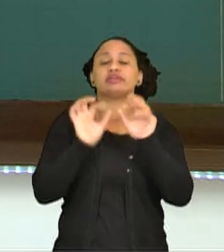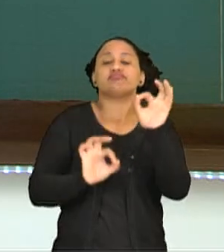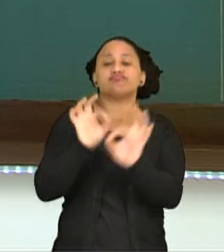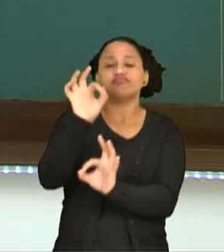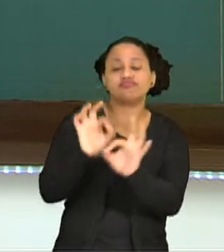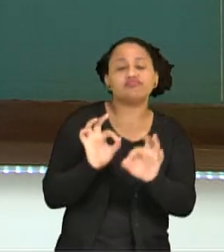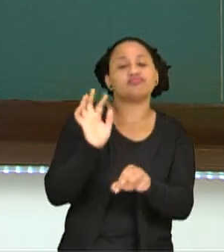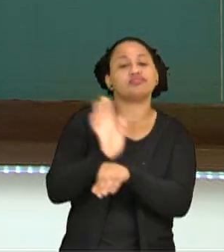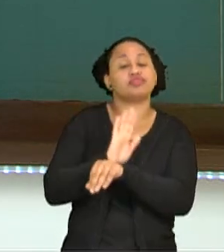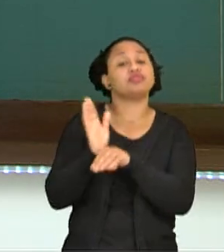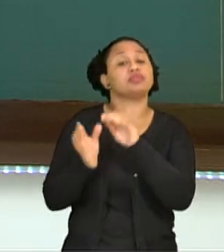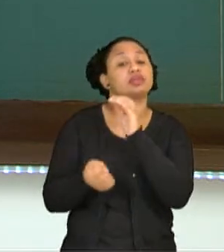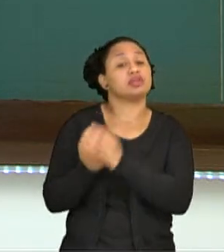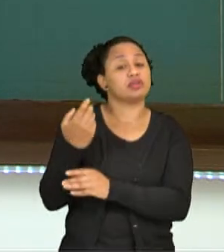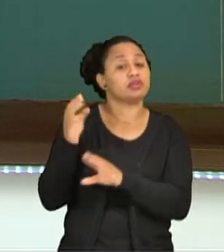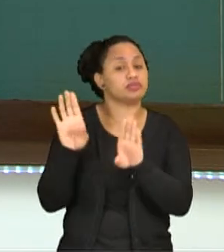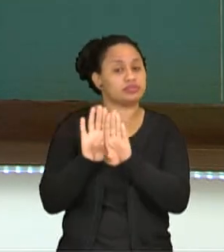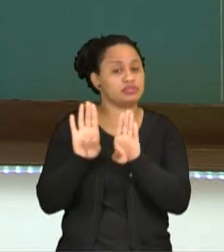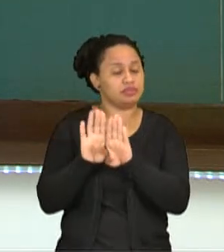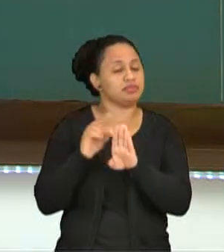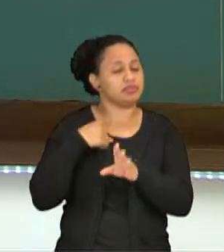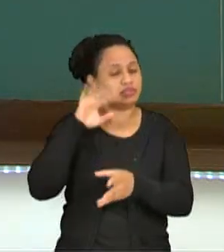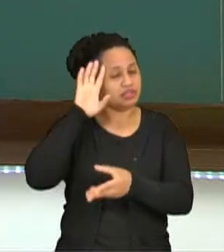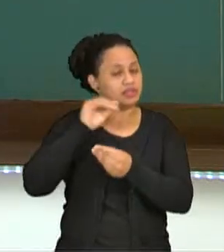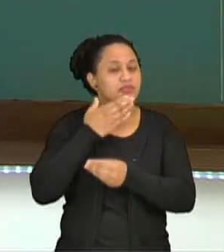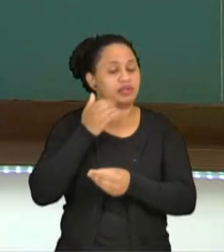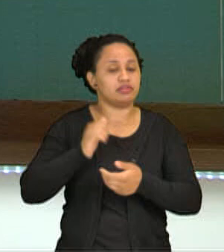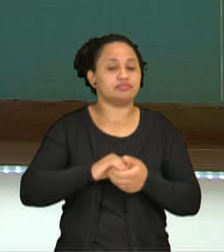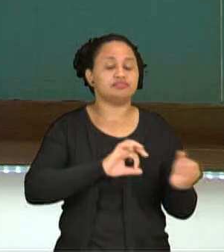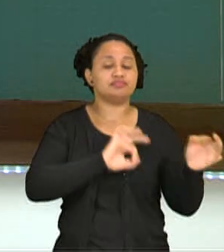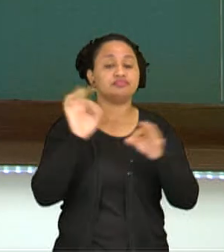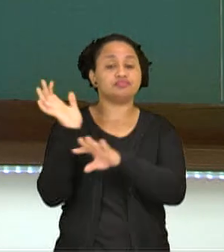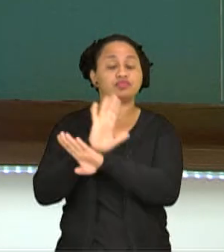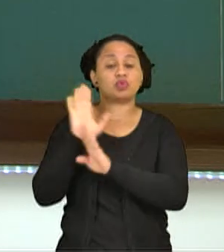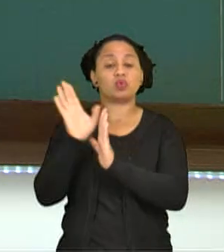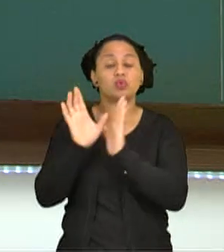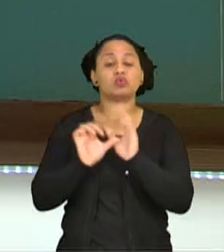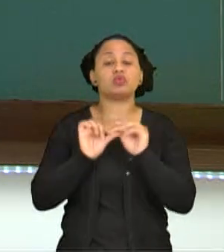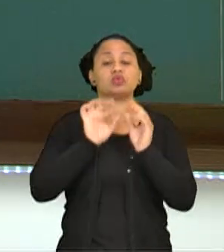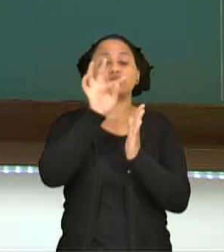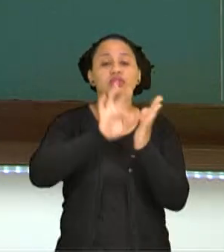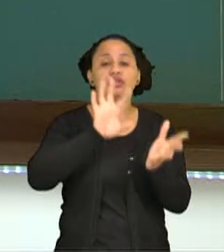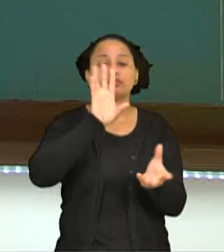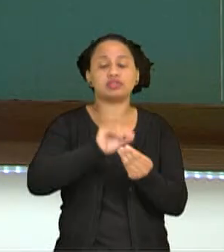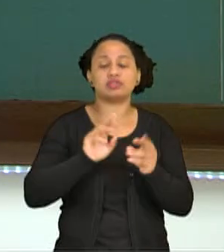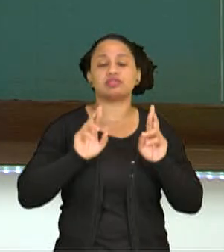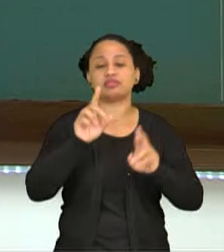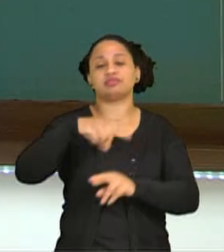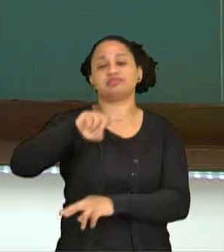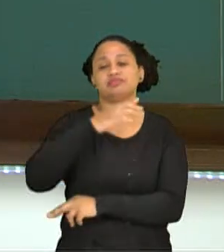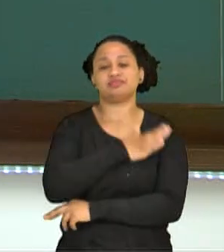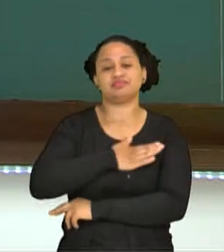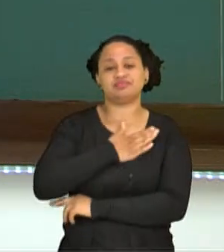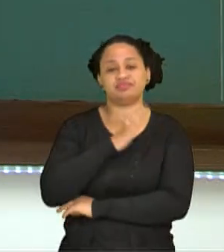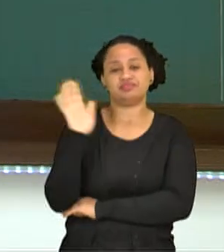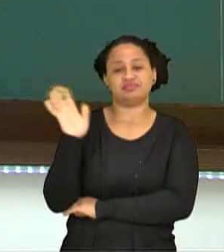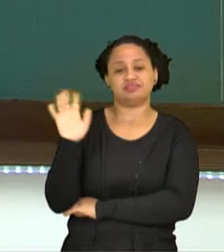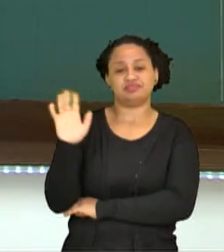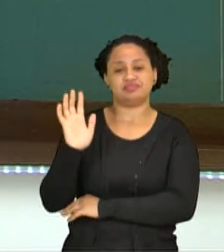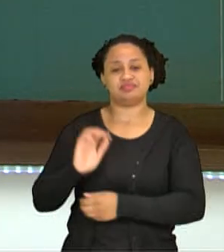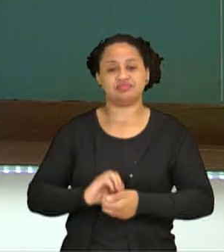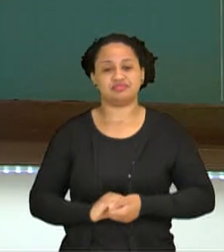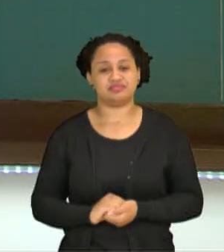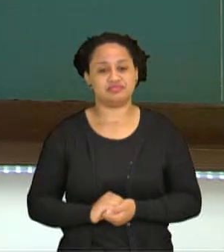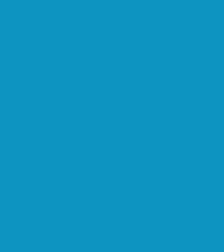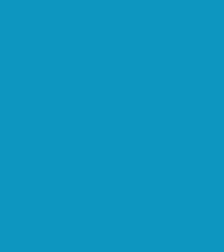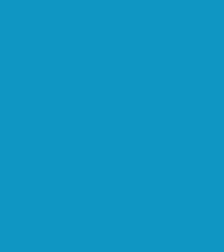a história também. Neste vídeo nós falamos sobre a resenha. Eu espero que vocês tenham gostado. Até breve.